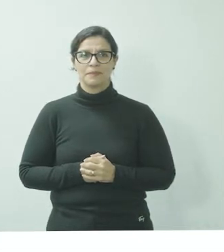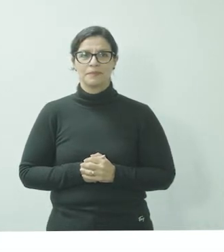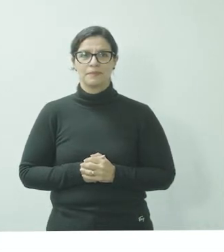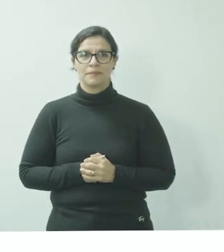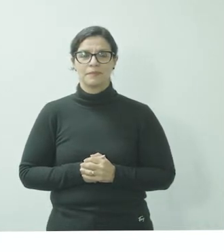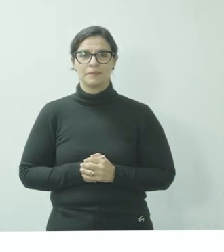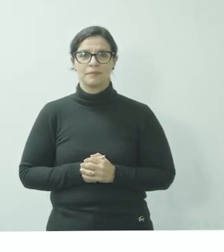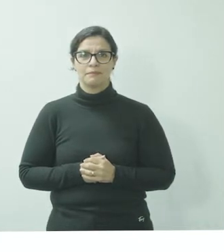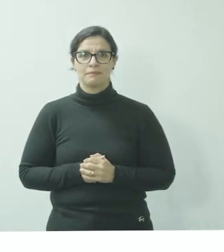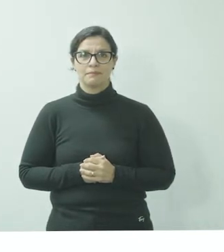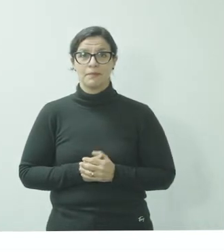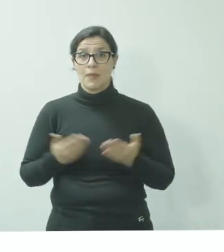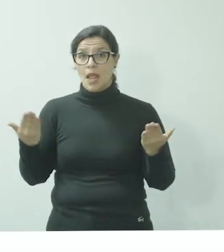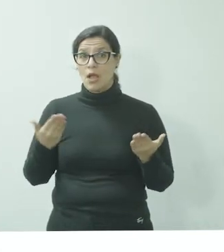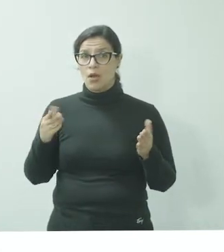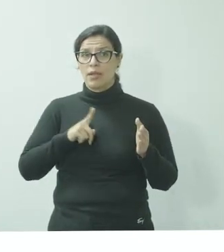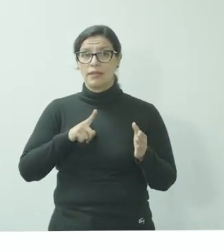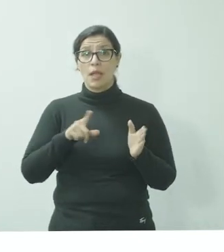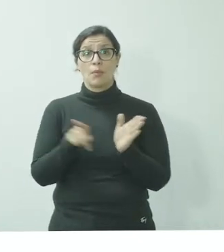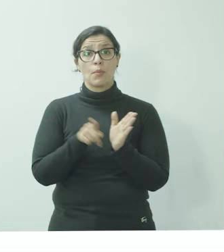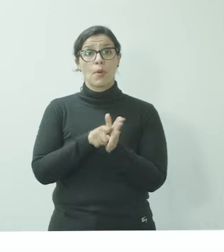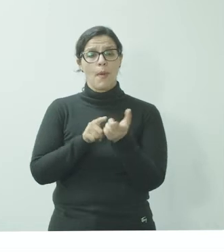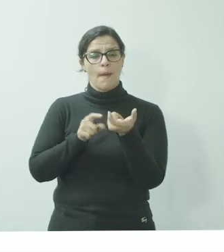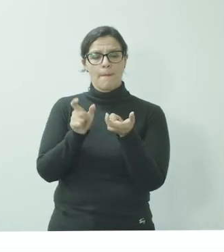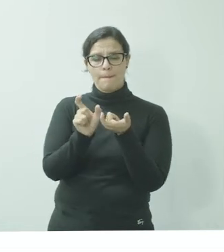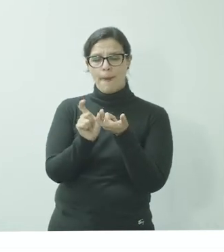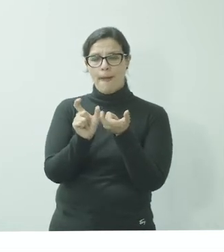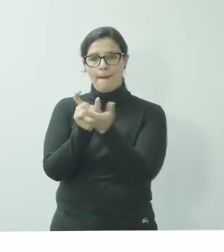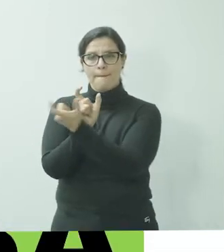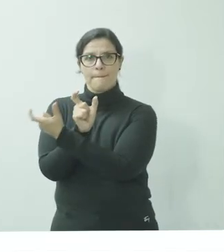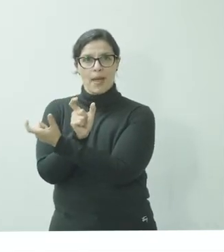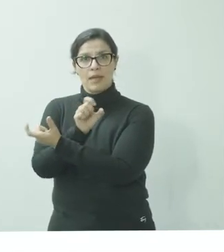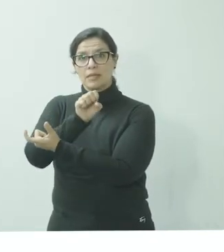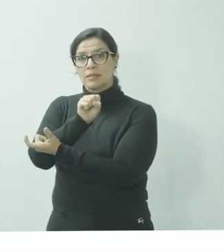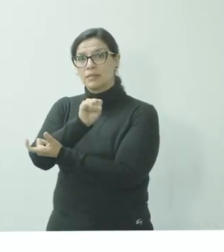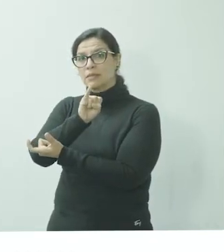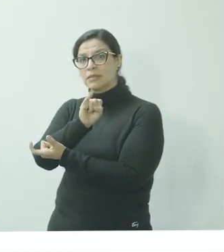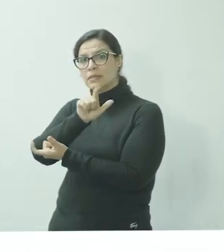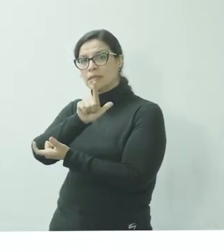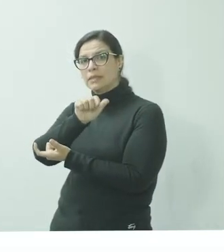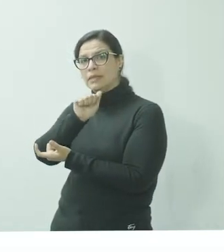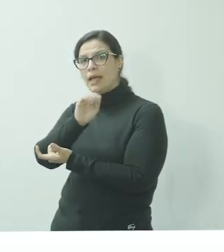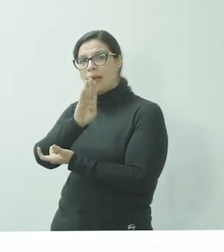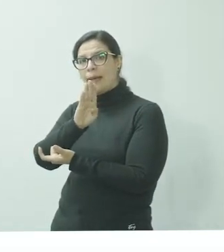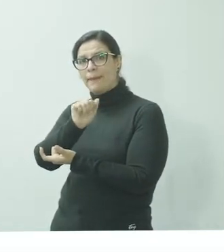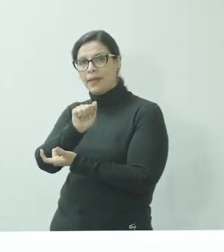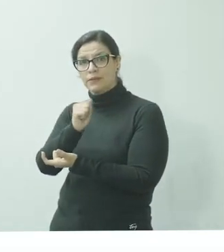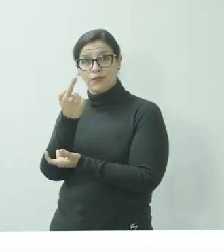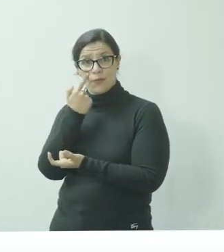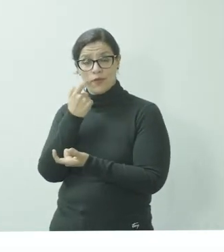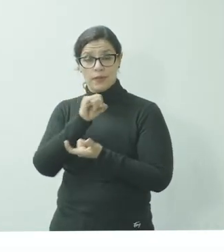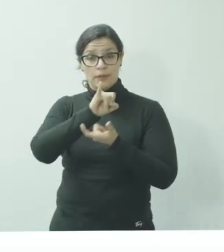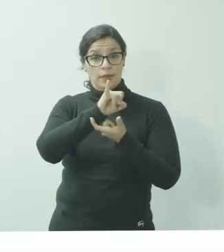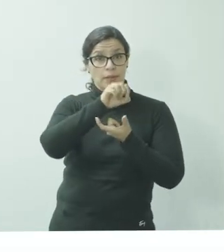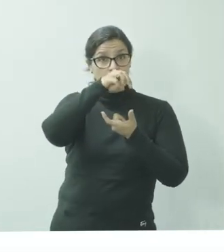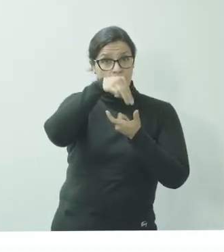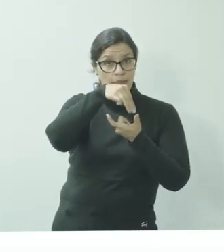i a divisão das sílabas da palavra Imprensa